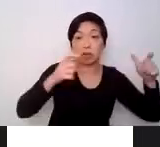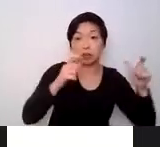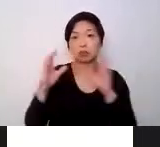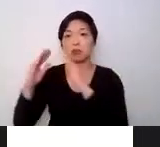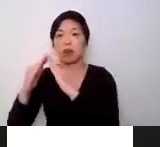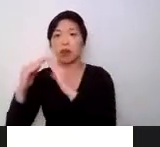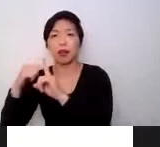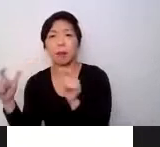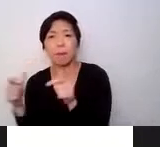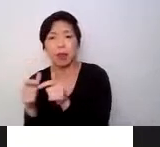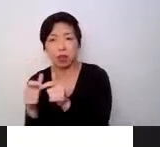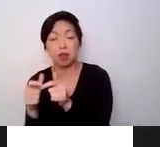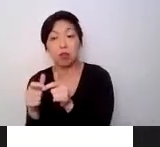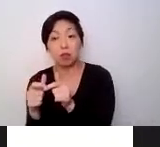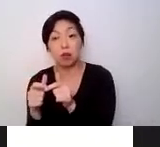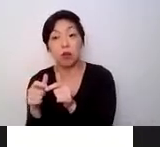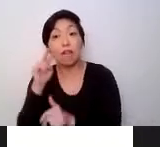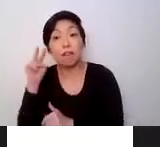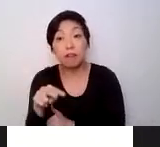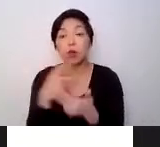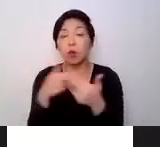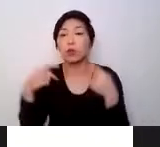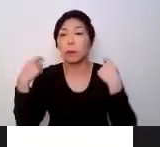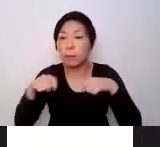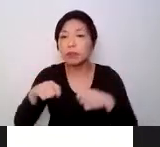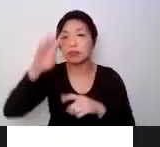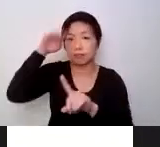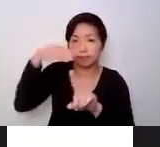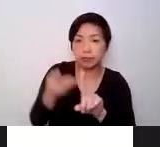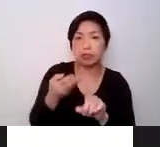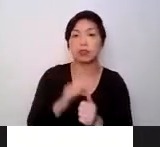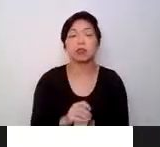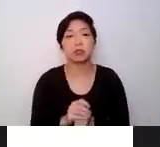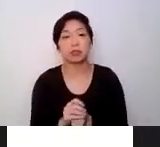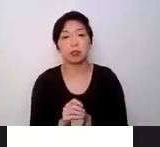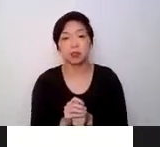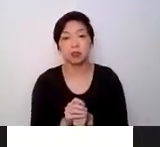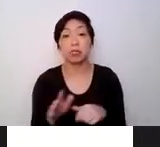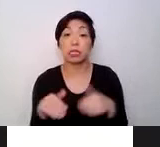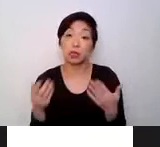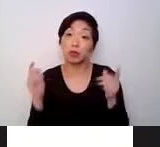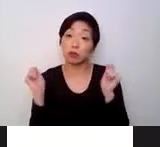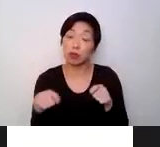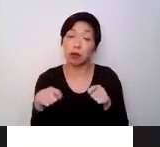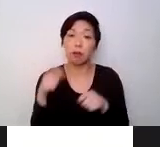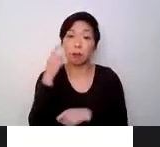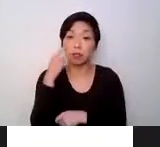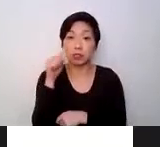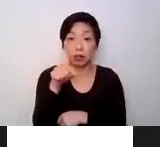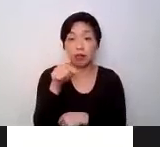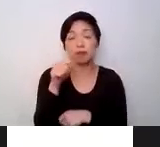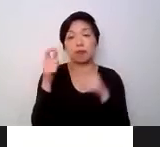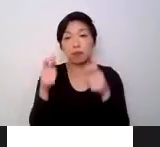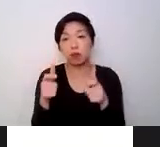olhar para aquilo que deve ser cultuado e nesse caso a gente pode então até considerar esse mausoléu como